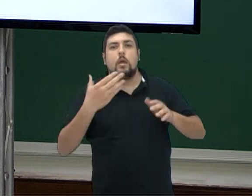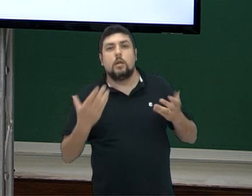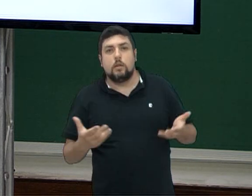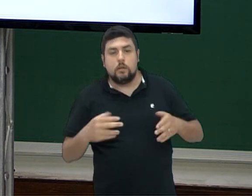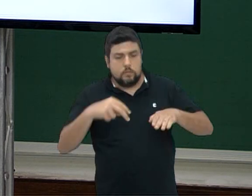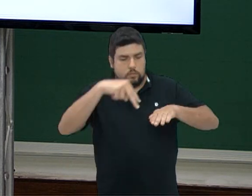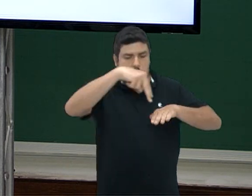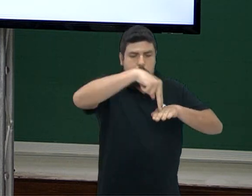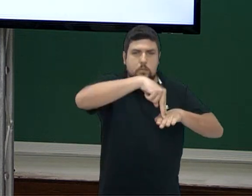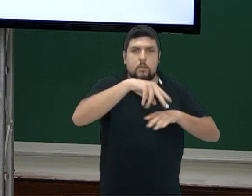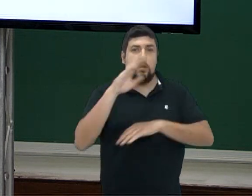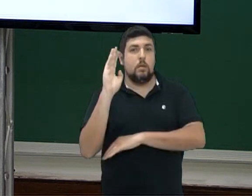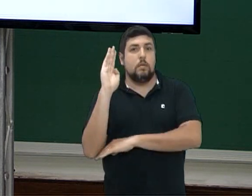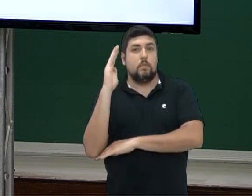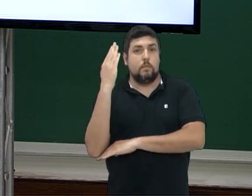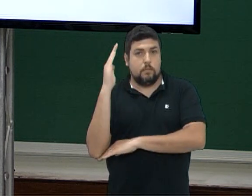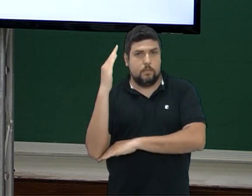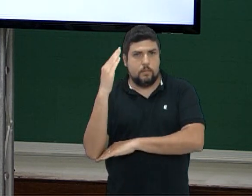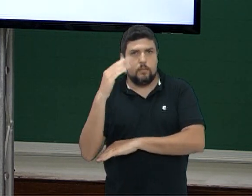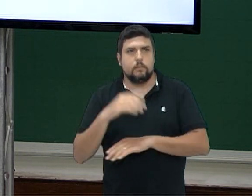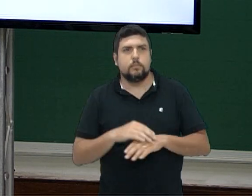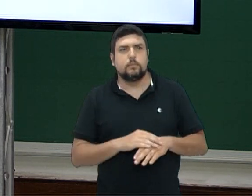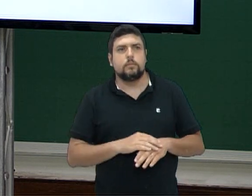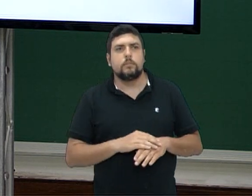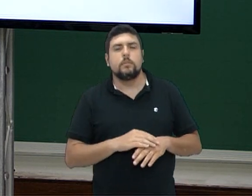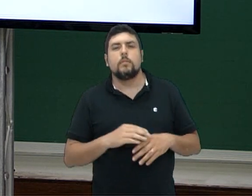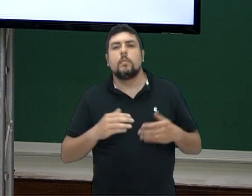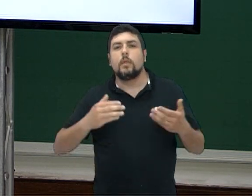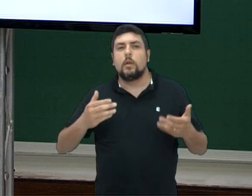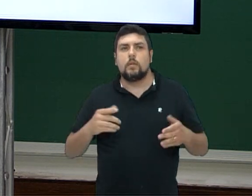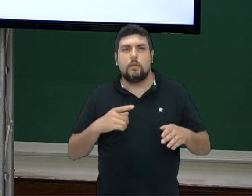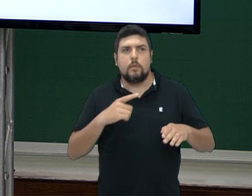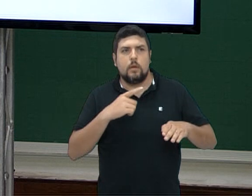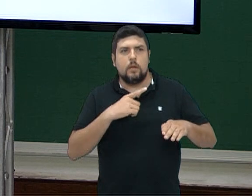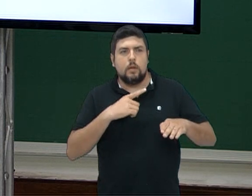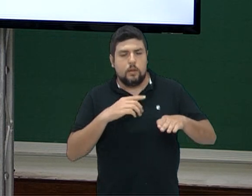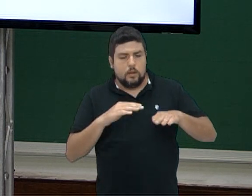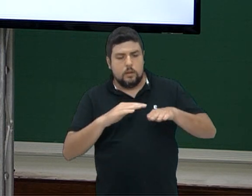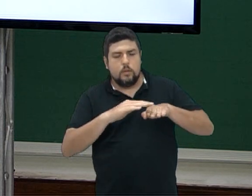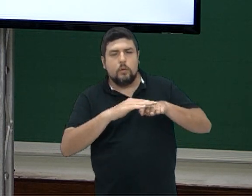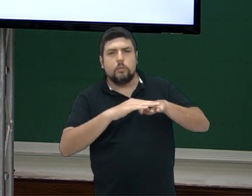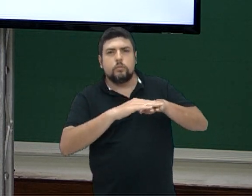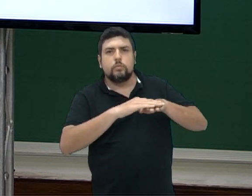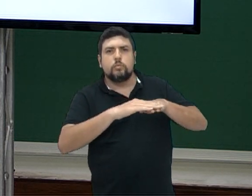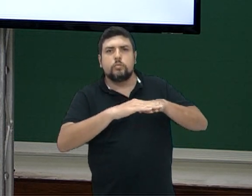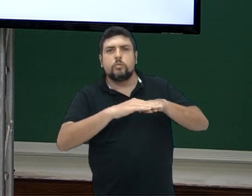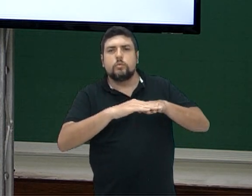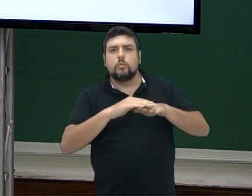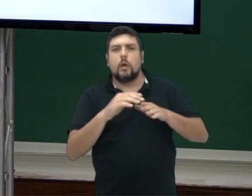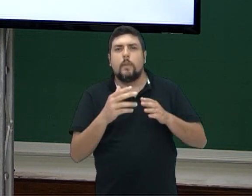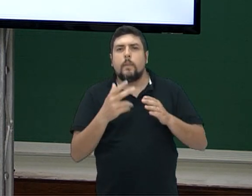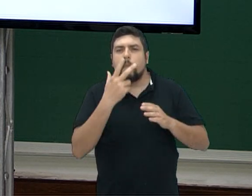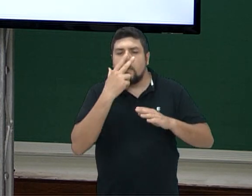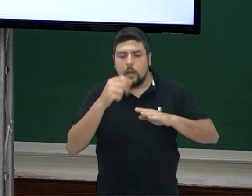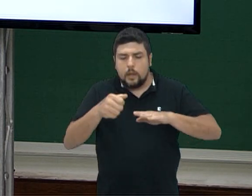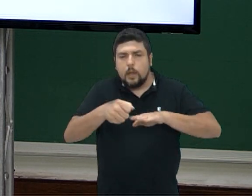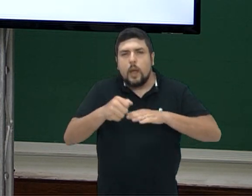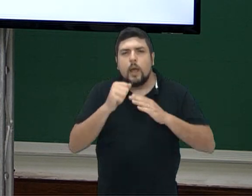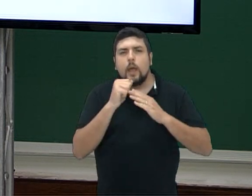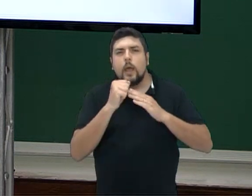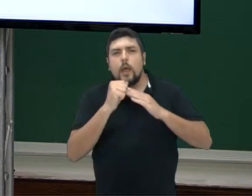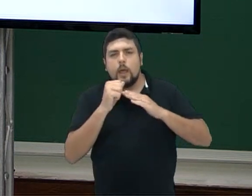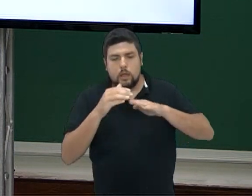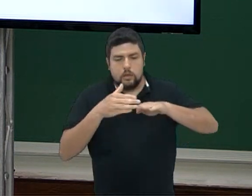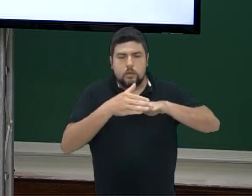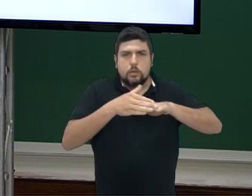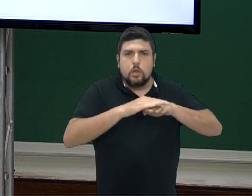feito de madeira e sobre essa base vai ter a lixa. Então, a lixa é o que vai dar